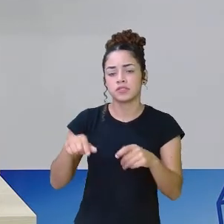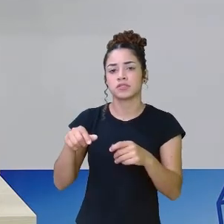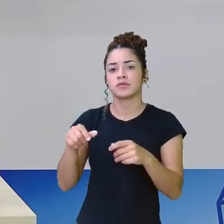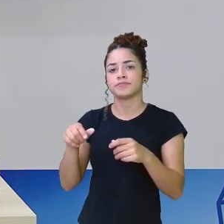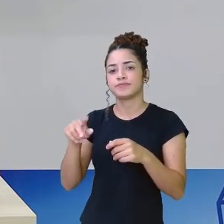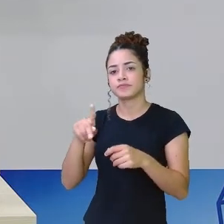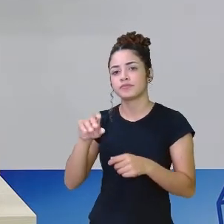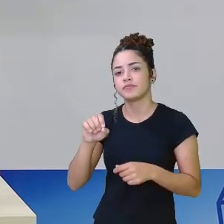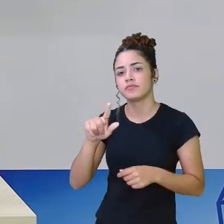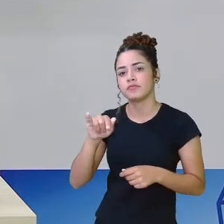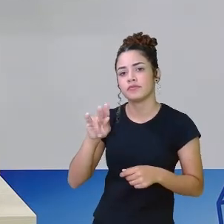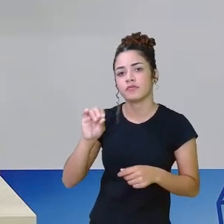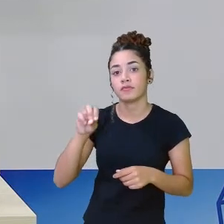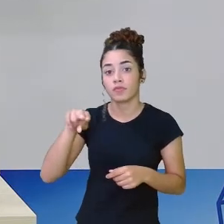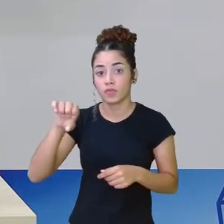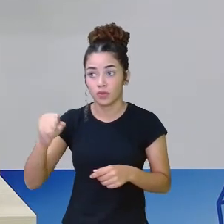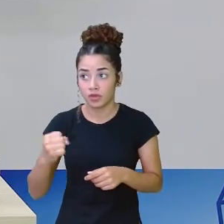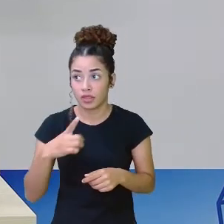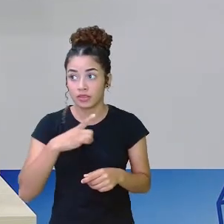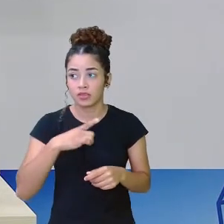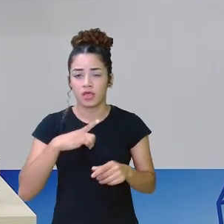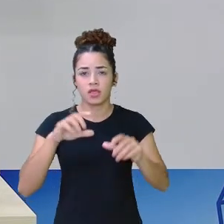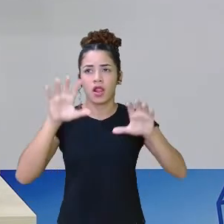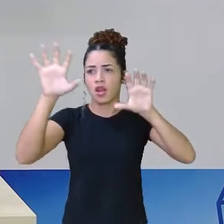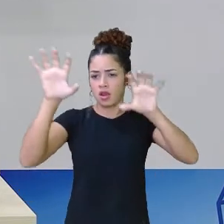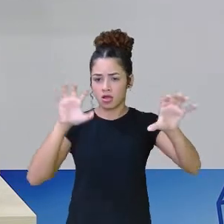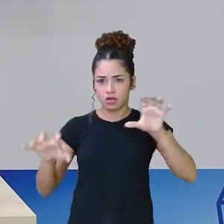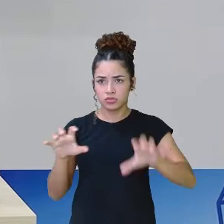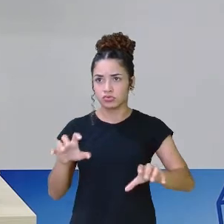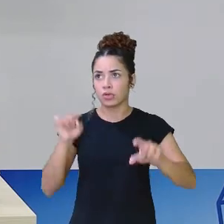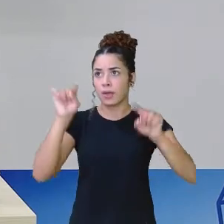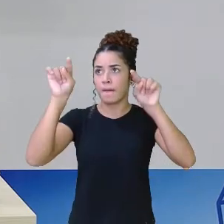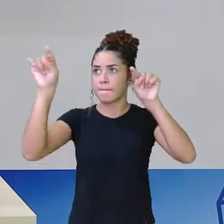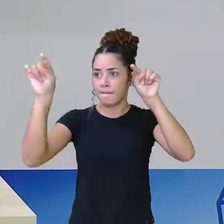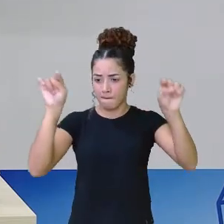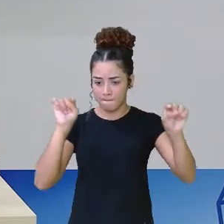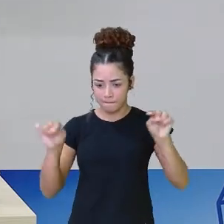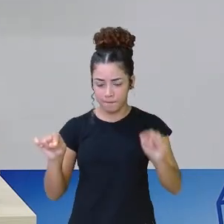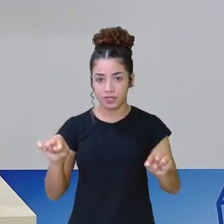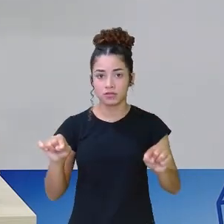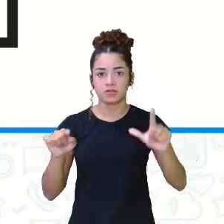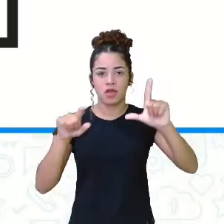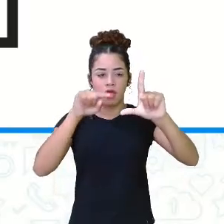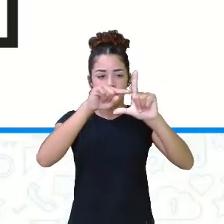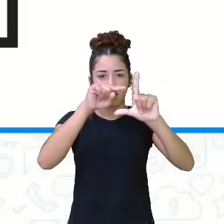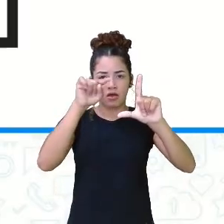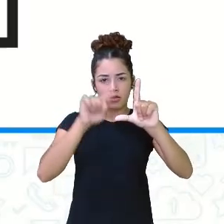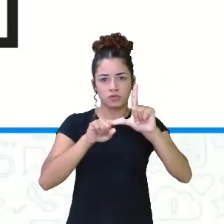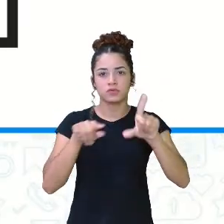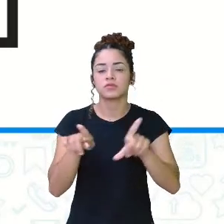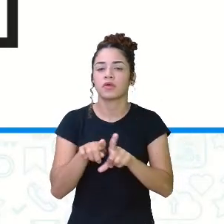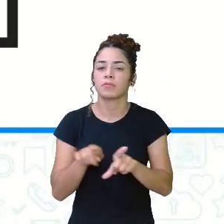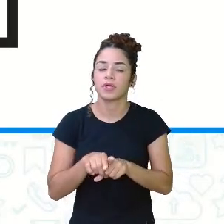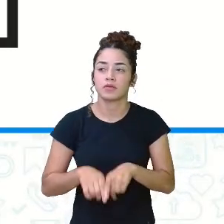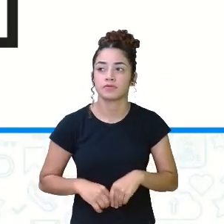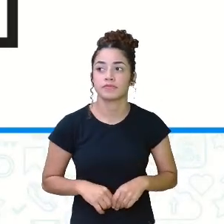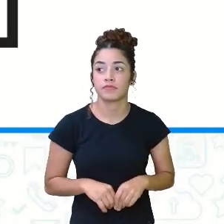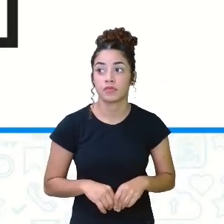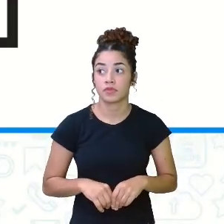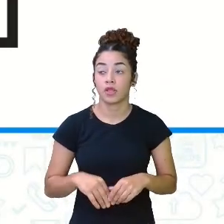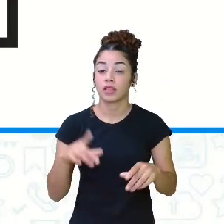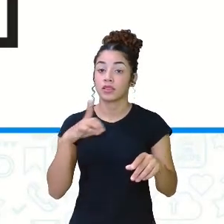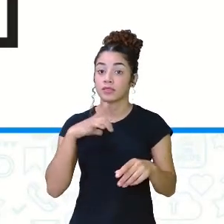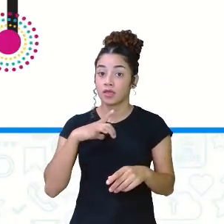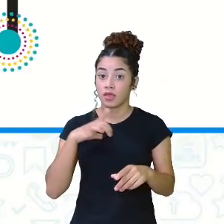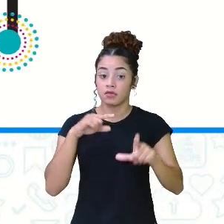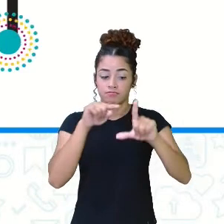lado, vértice e ângulo. Normalmente são ângulos retos. A gente